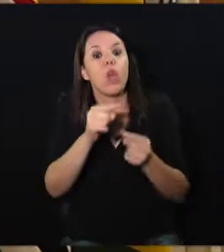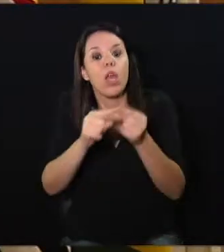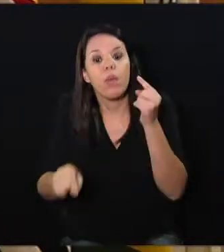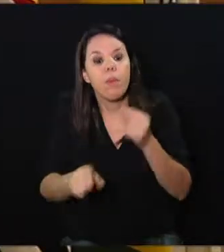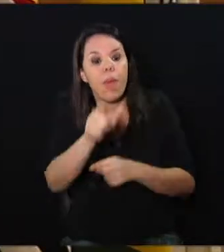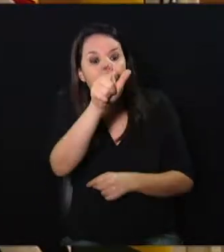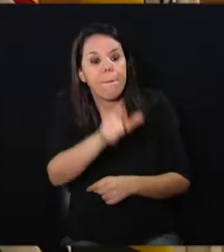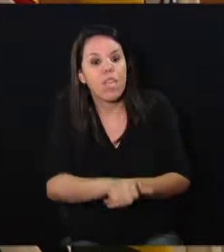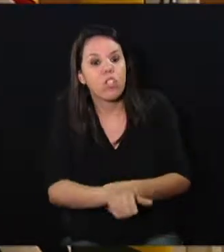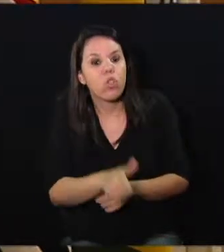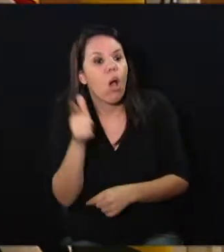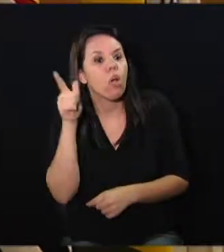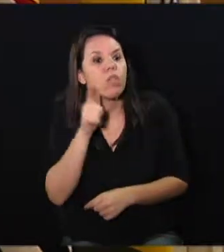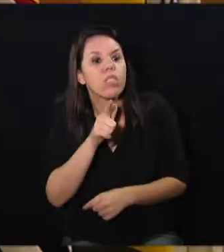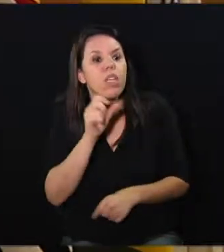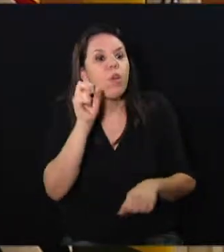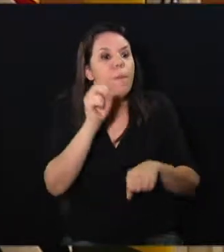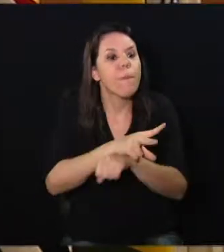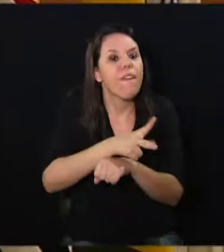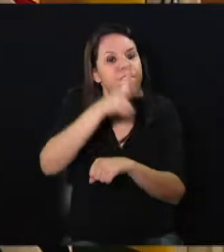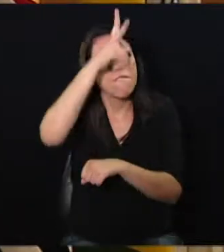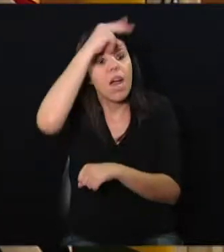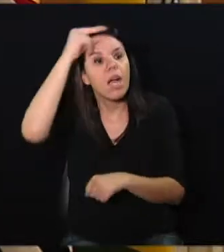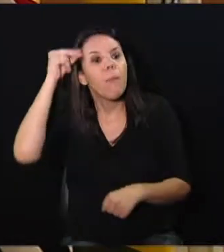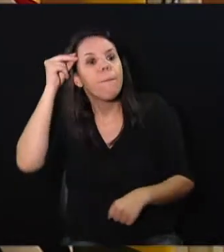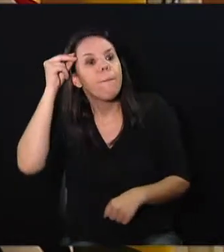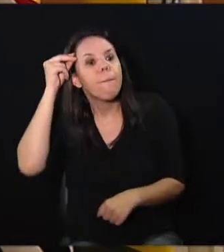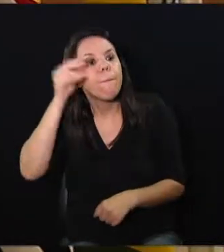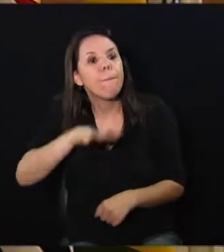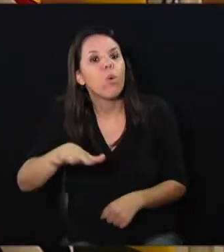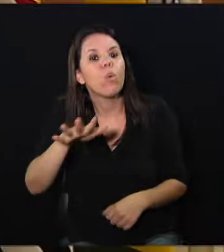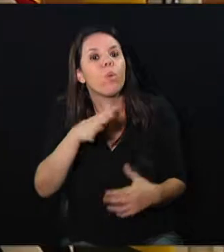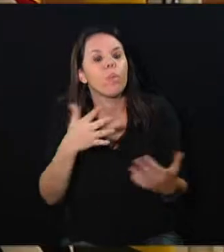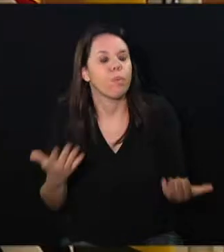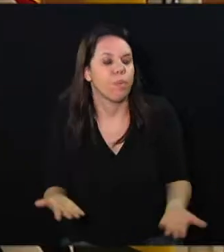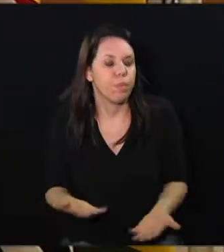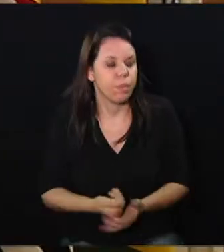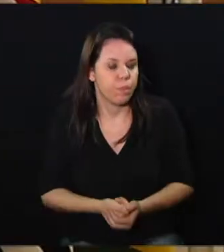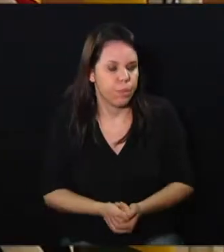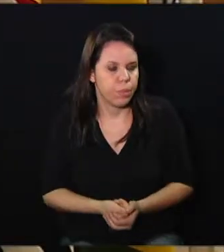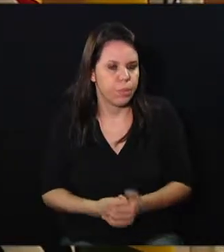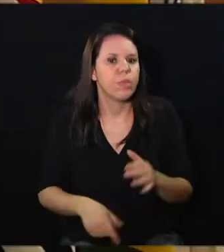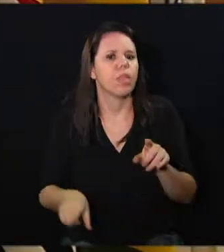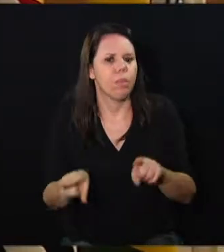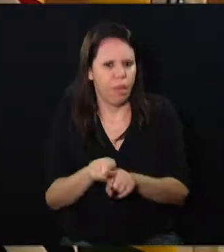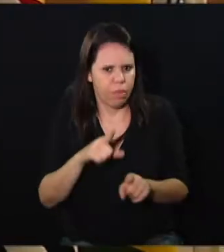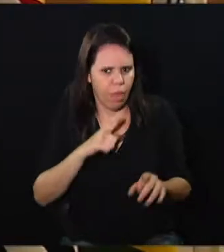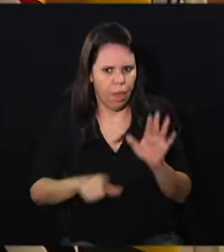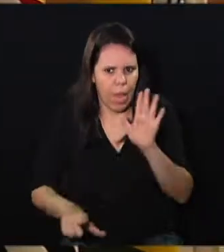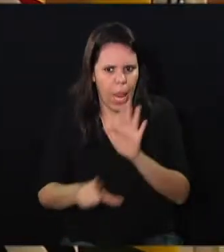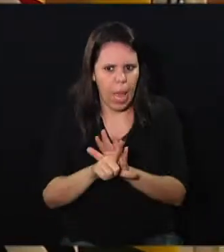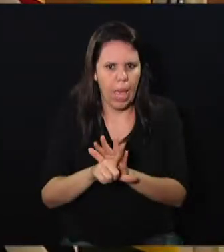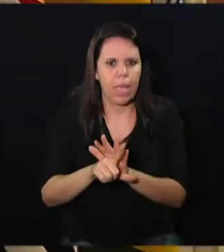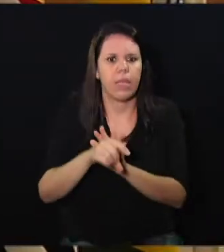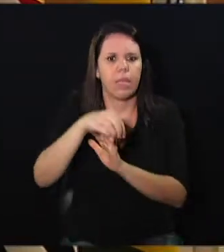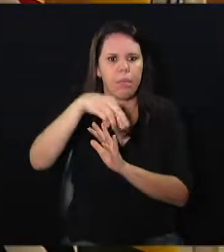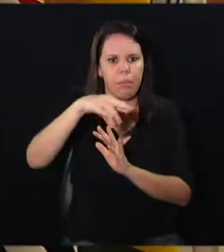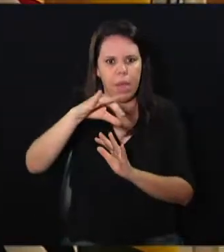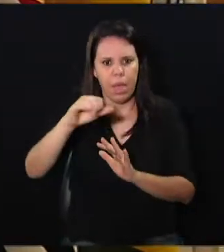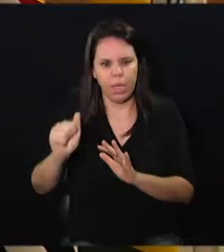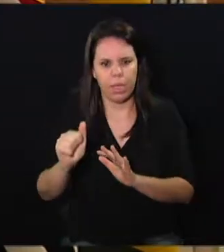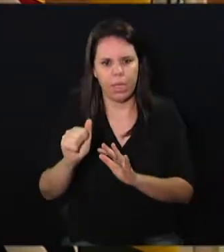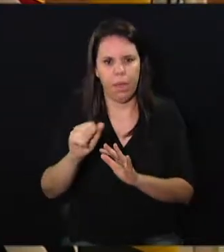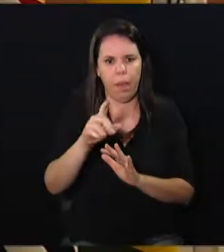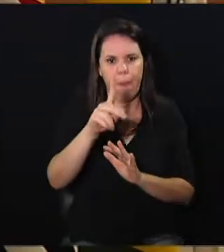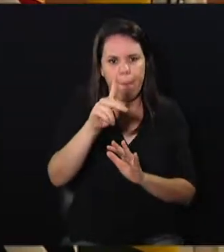pessoa ocupar um cargo público. Então, para além da Lei Maria da Penha, nós estamos colocando a